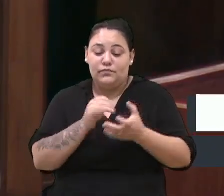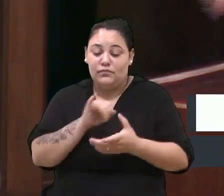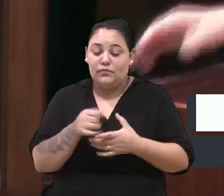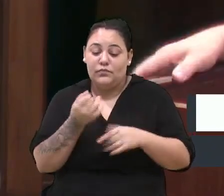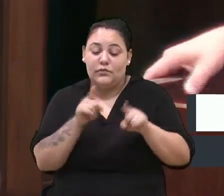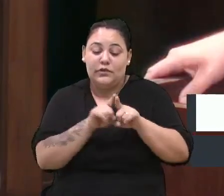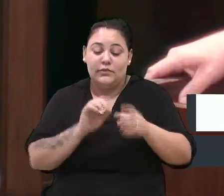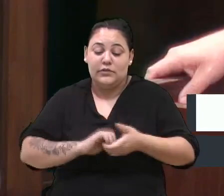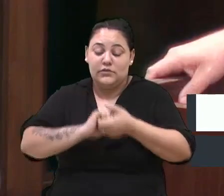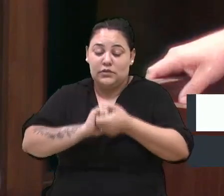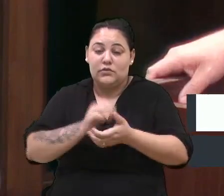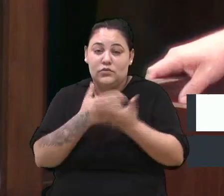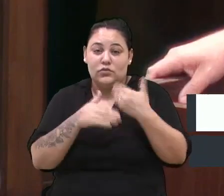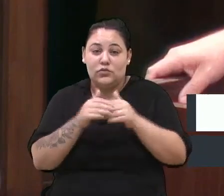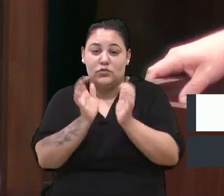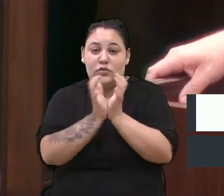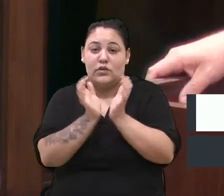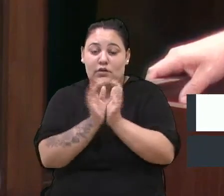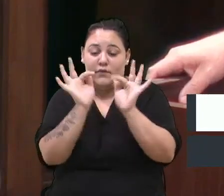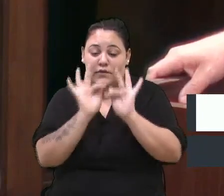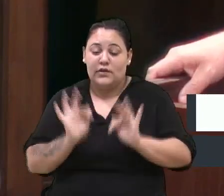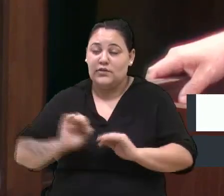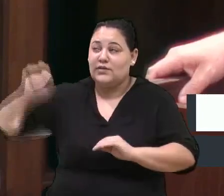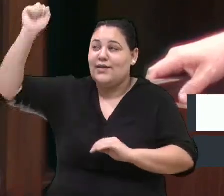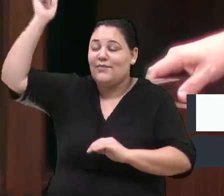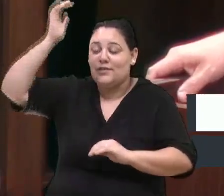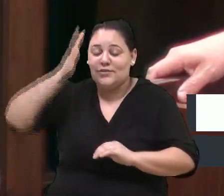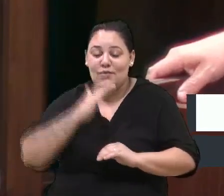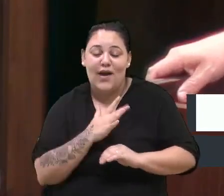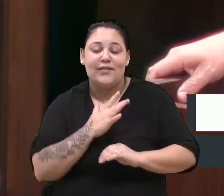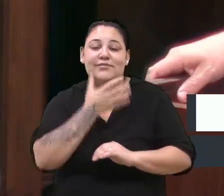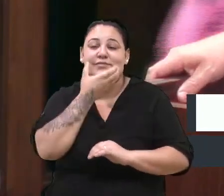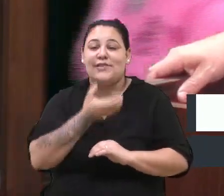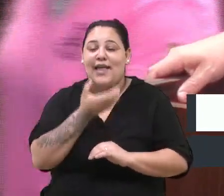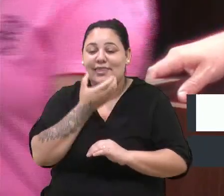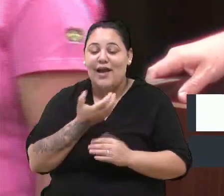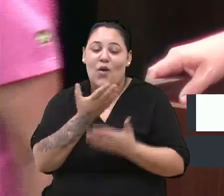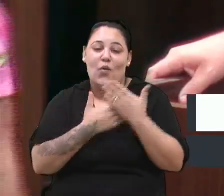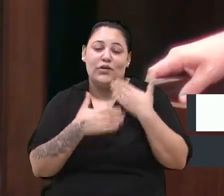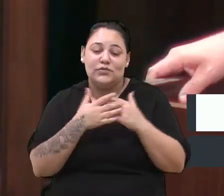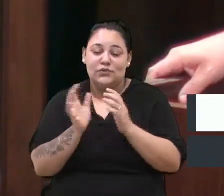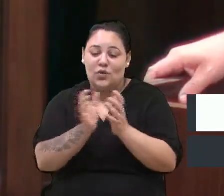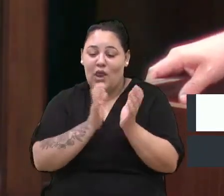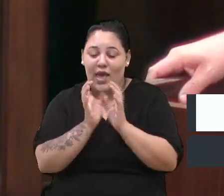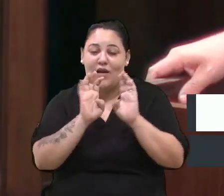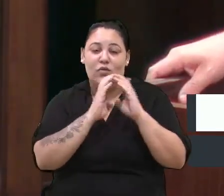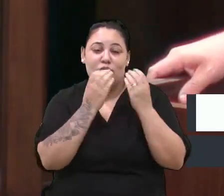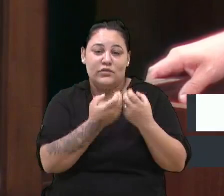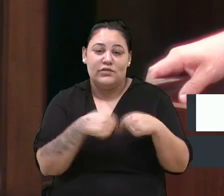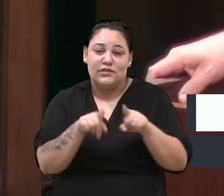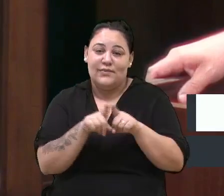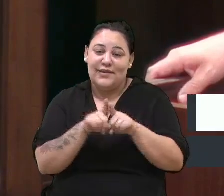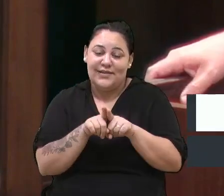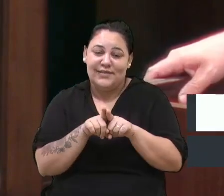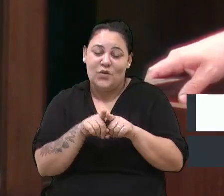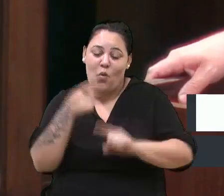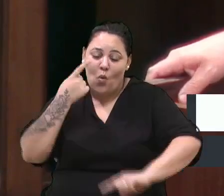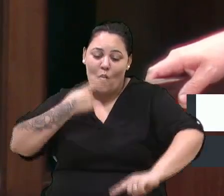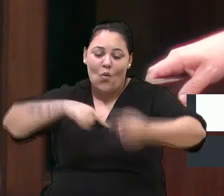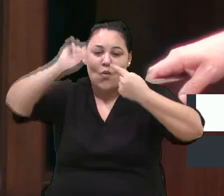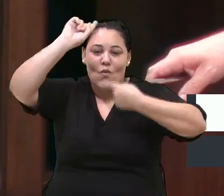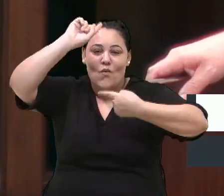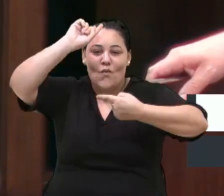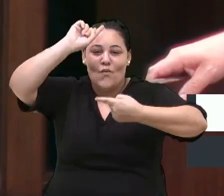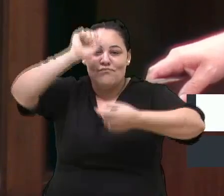os colegas, desejar um feliz e abençoado Natal a todos os colegas, a nossa comunidade, e um próspero ano novo, que nós tenhamos um